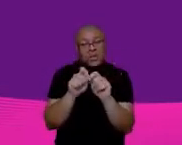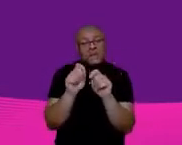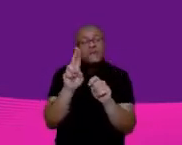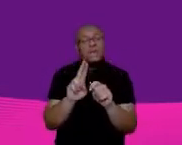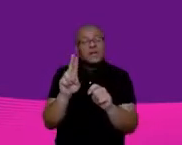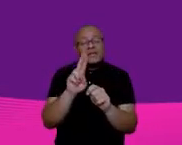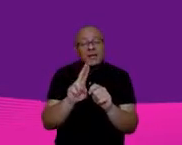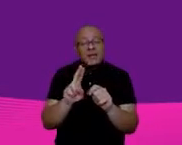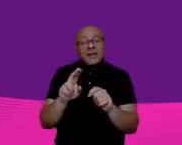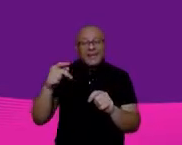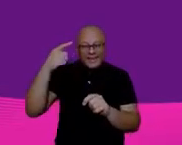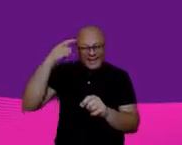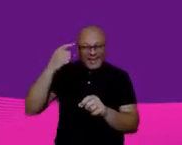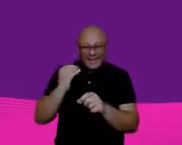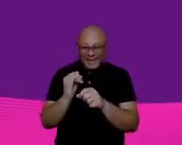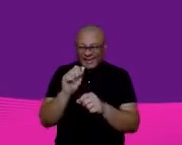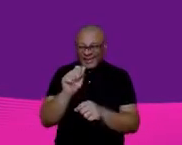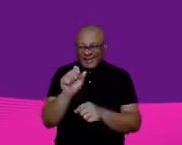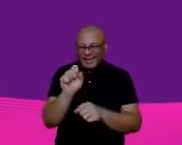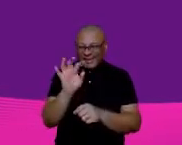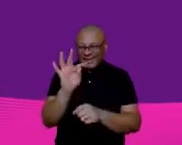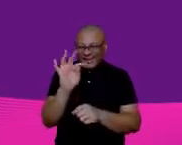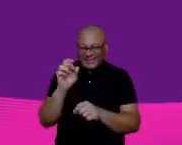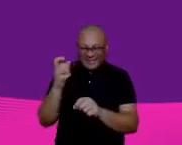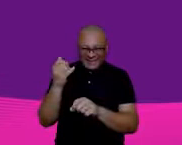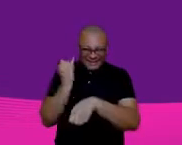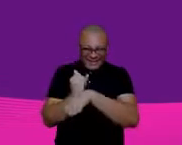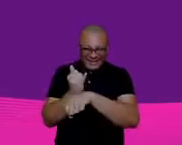Vejam como ficou bem equilibrado.